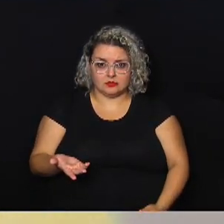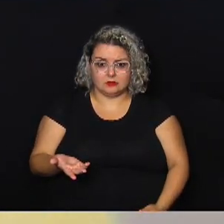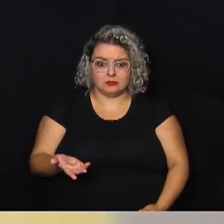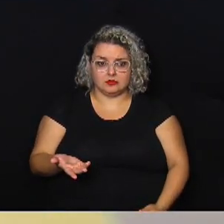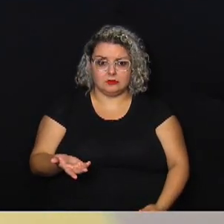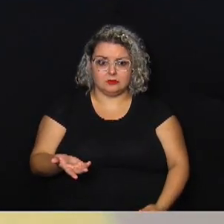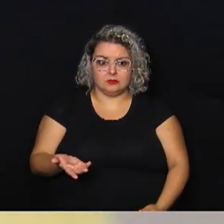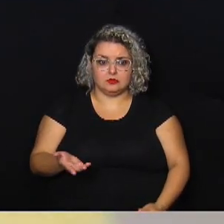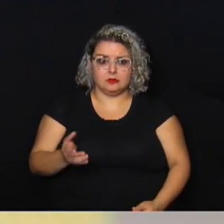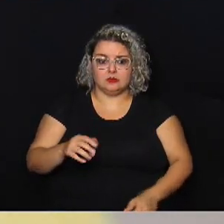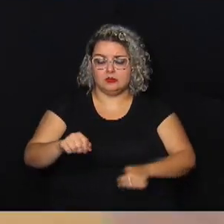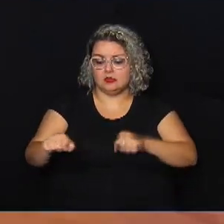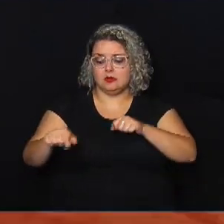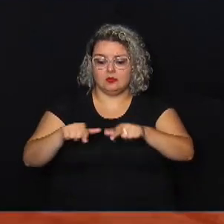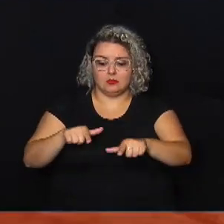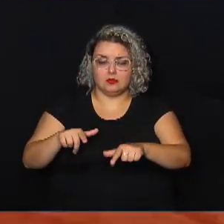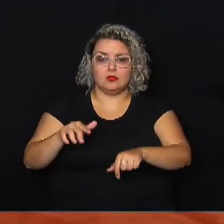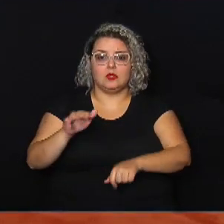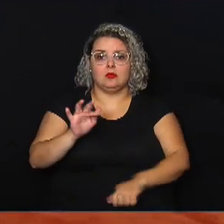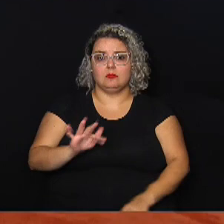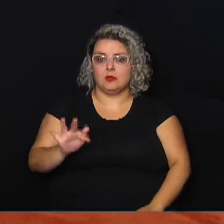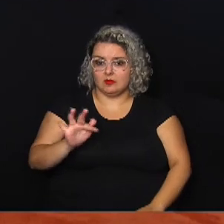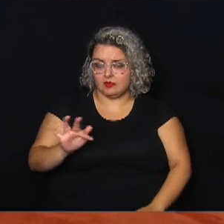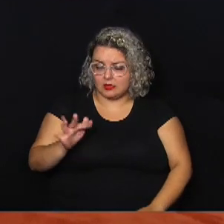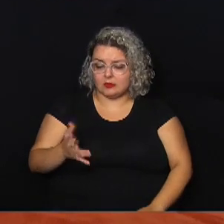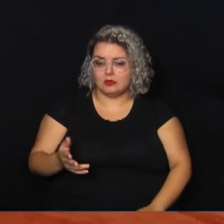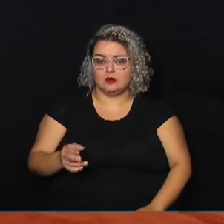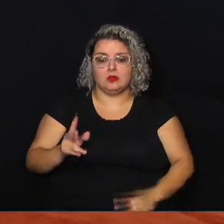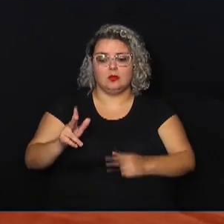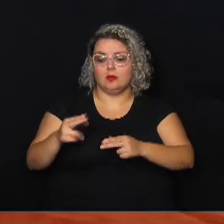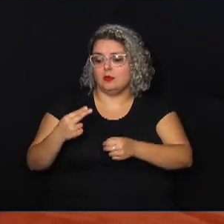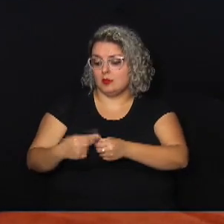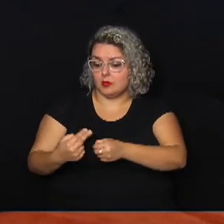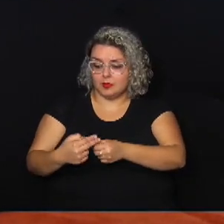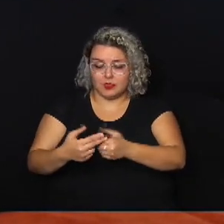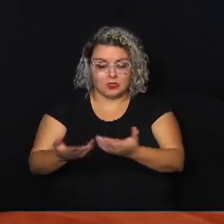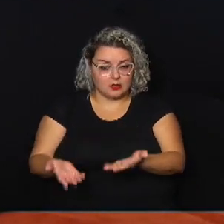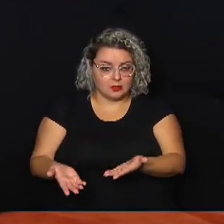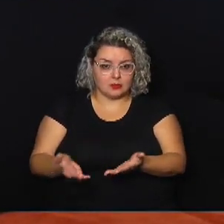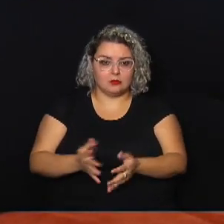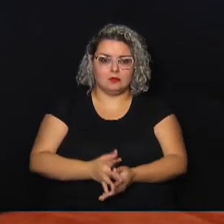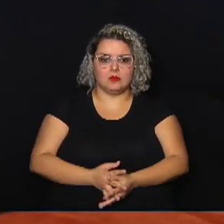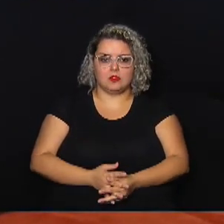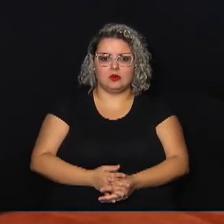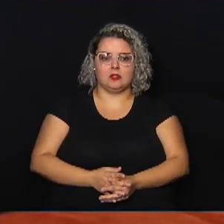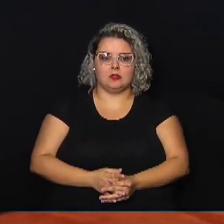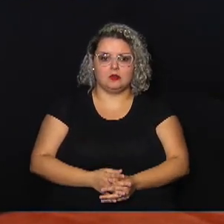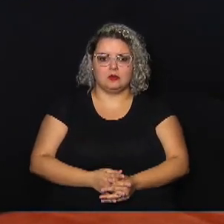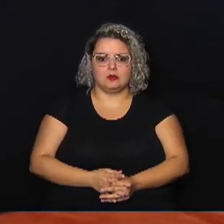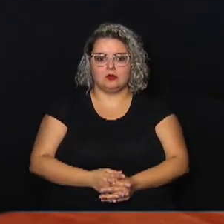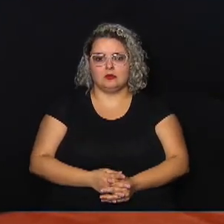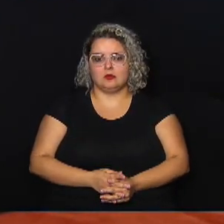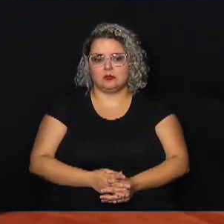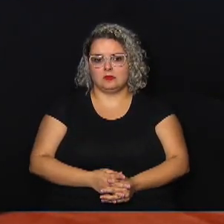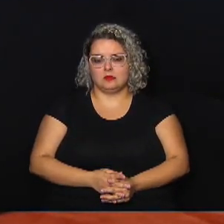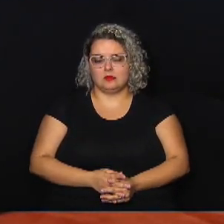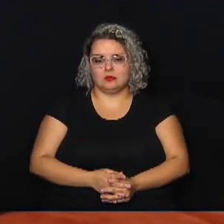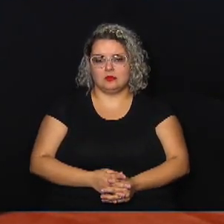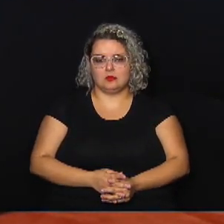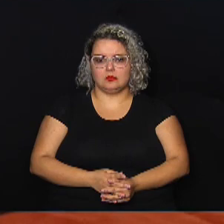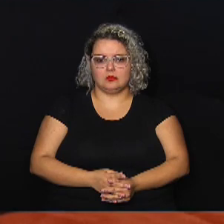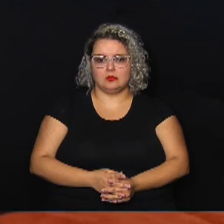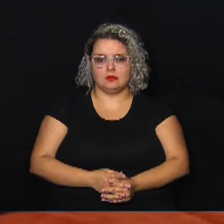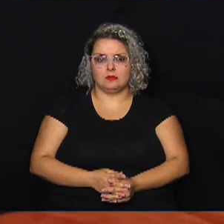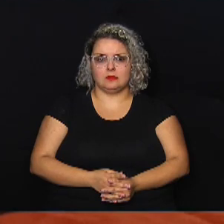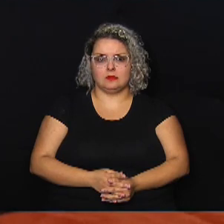Realmente formado assim, numa universidade boa, feita a Unicamp, né? A USP, universidades de primeira linha, a